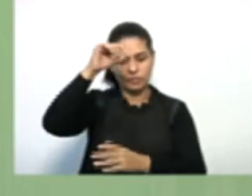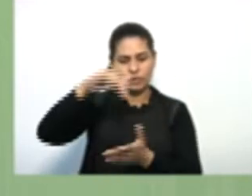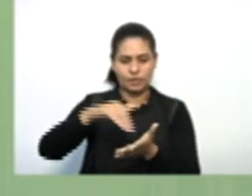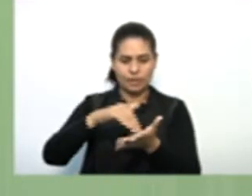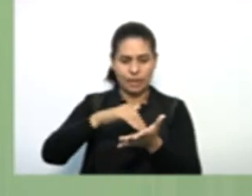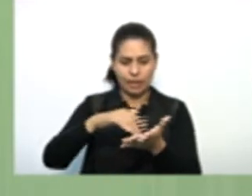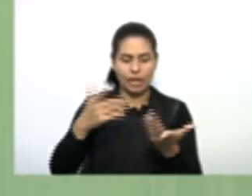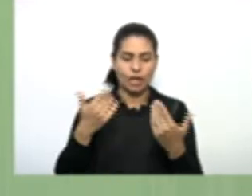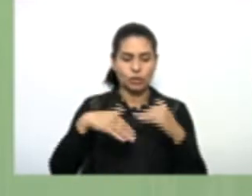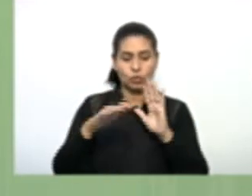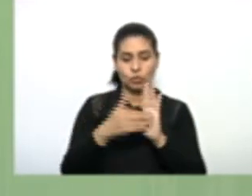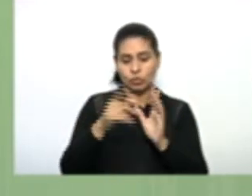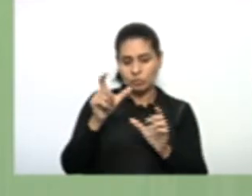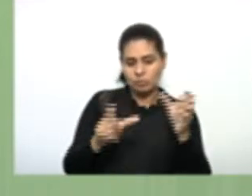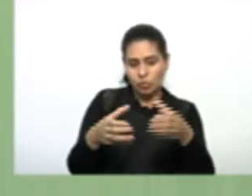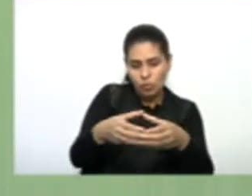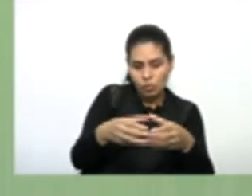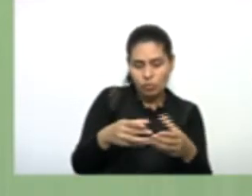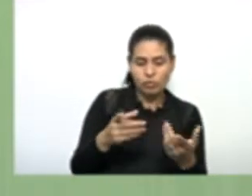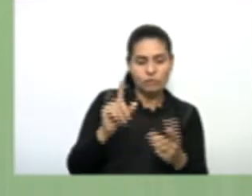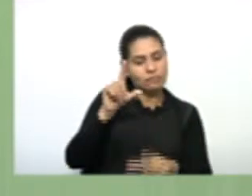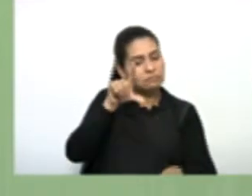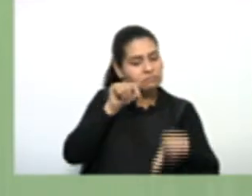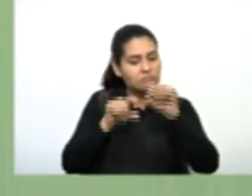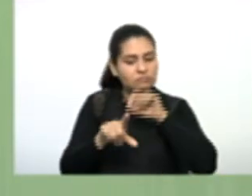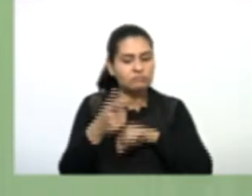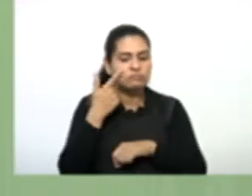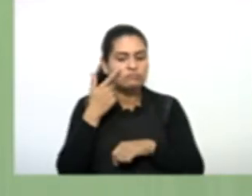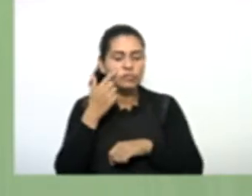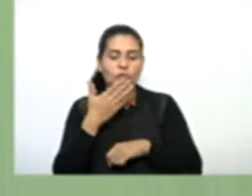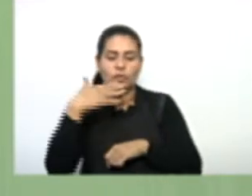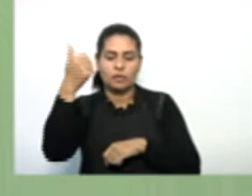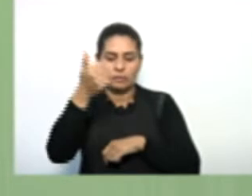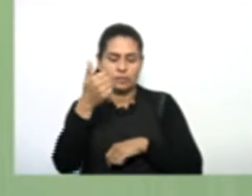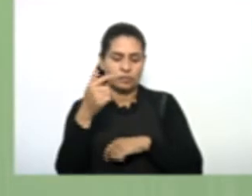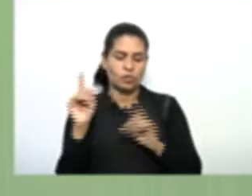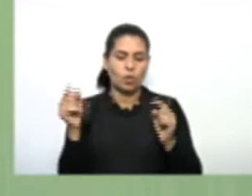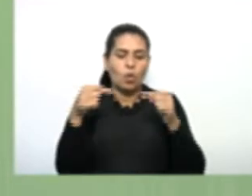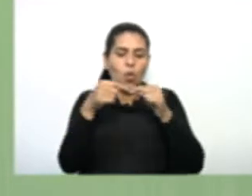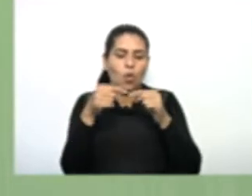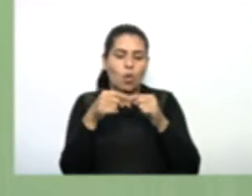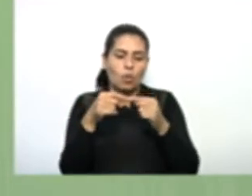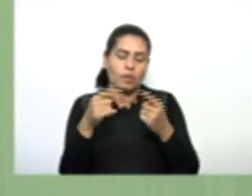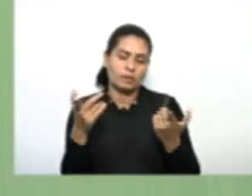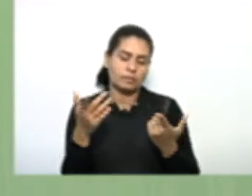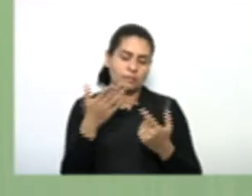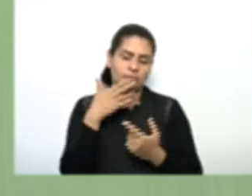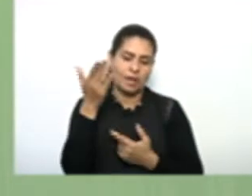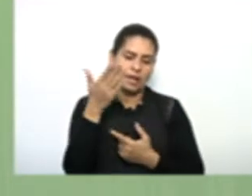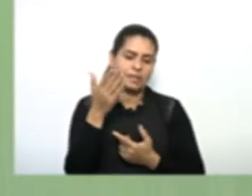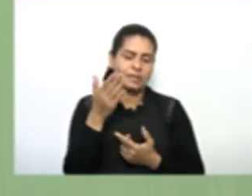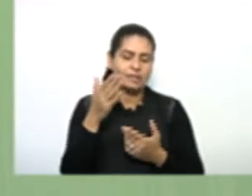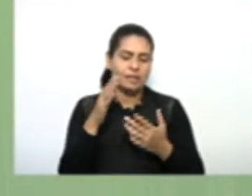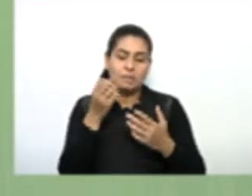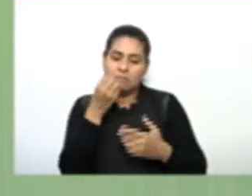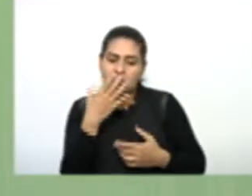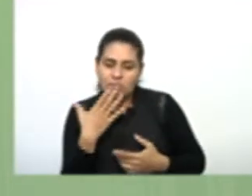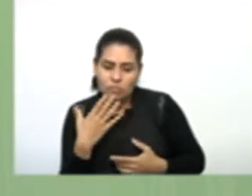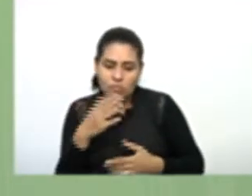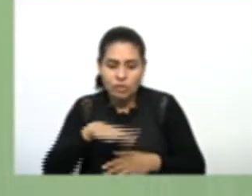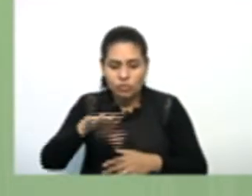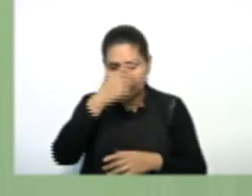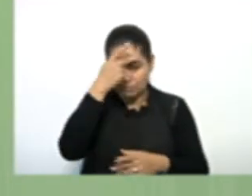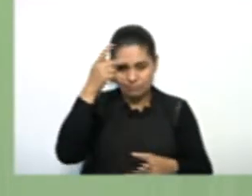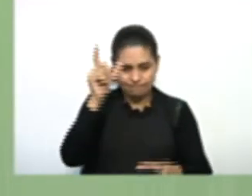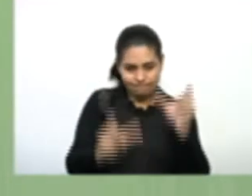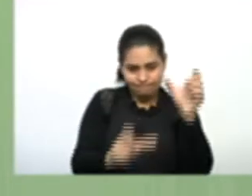tesoureiro, de uma equipe que for designada para isso, a gente vai tentar definir um custo, uma taxa que seja razoável para cobrir os